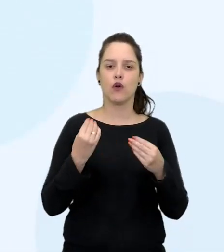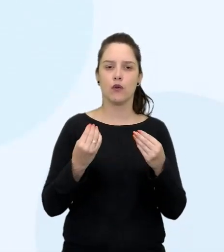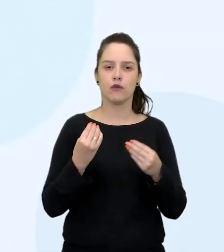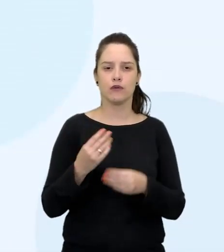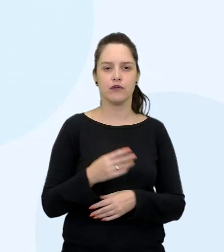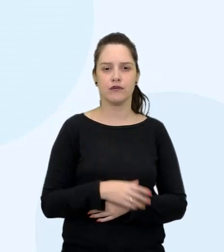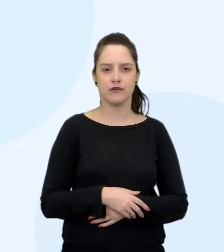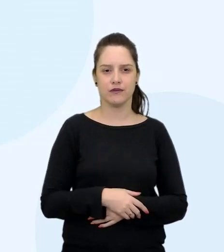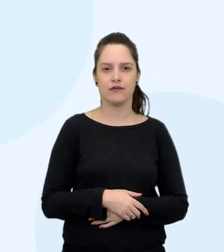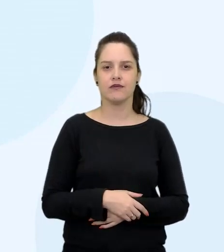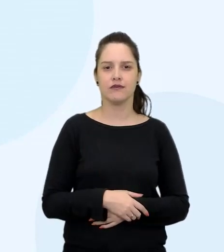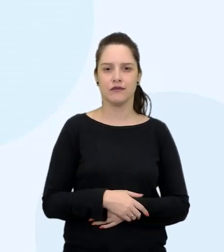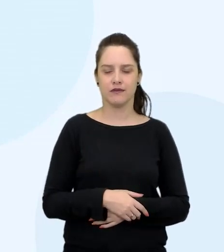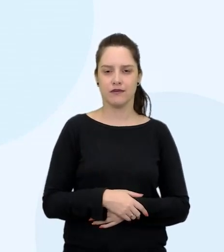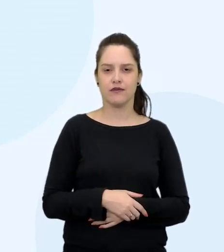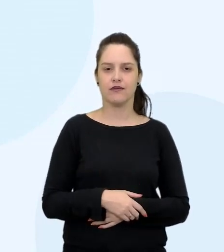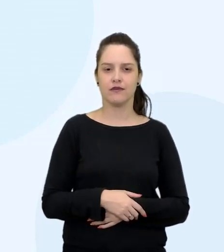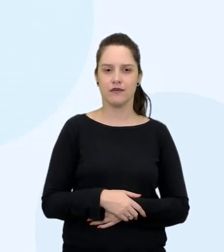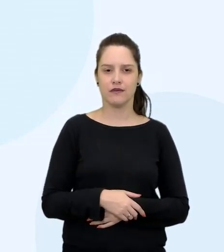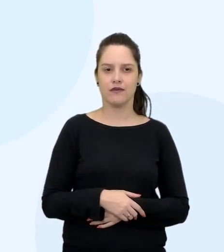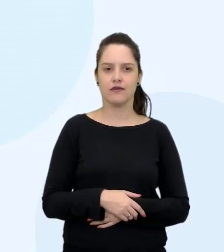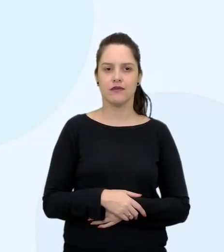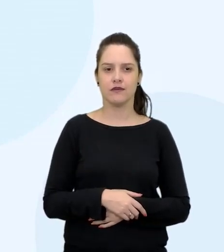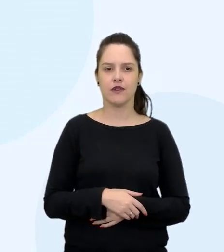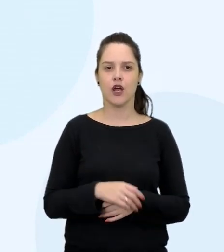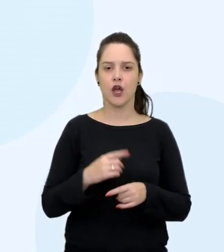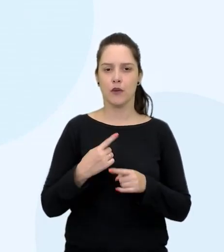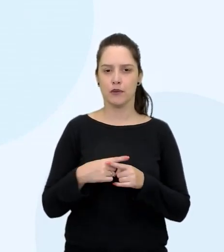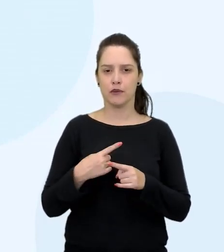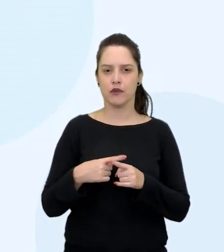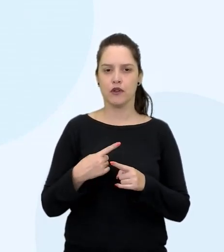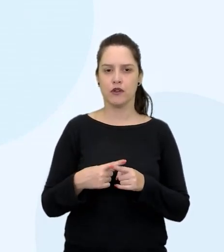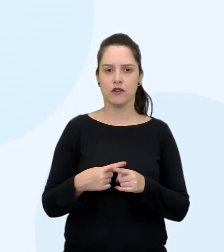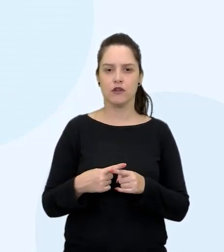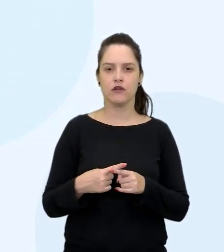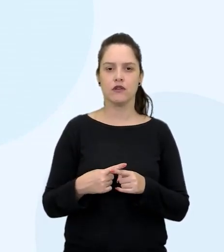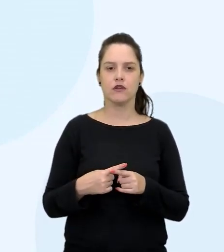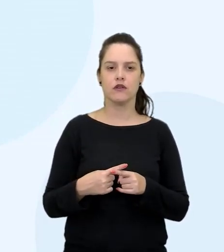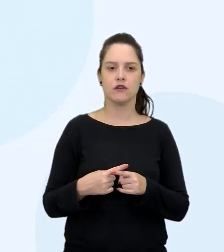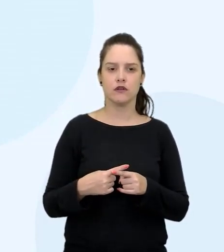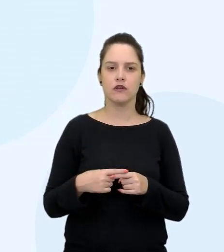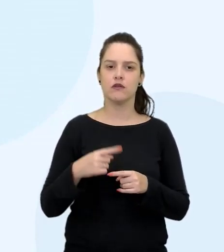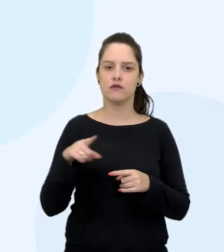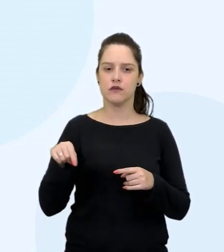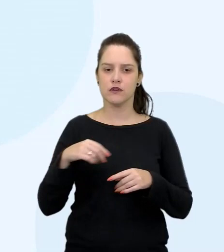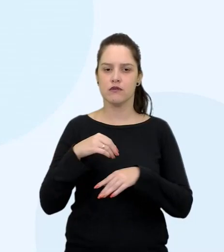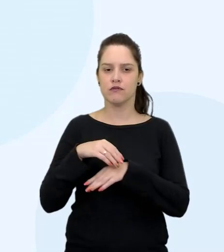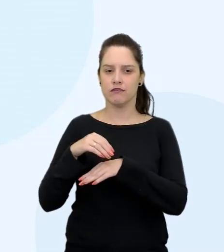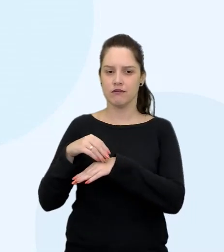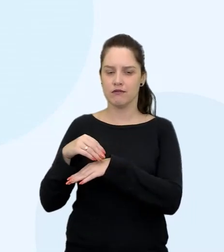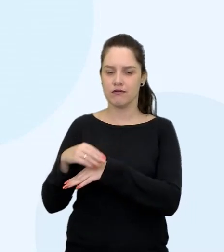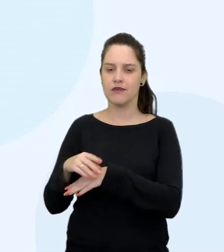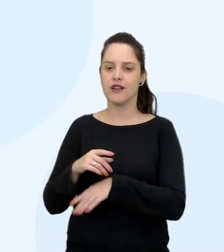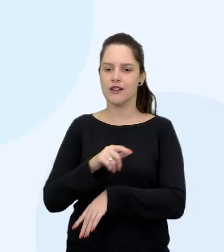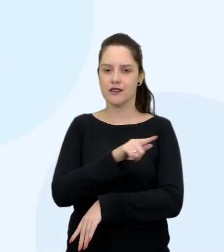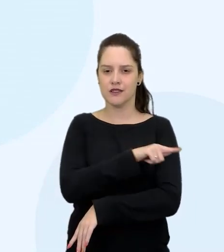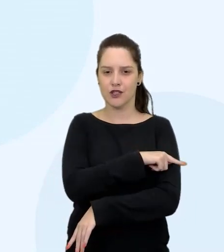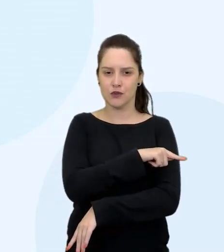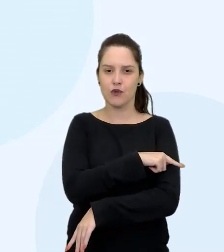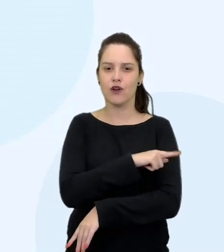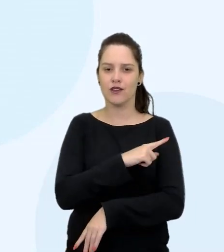ali tá um gif estranho ali, mas é porque está tudo ali no YouTube para vocês, é uma aula do 7º ano, mas nada impede